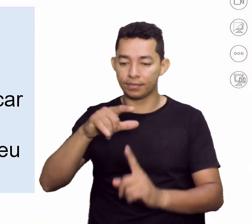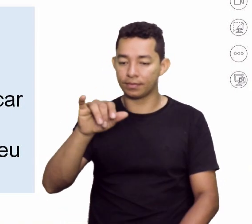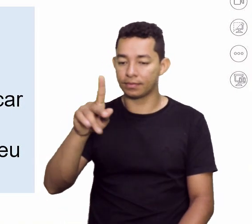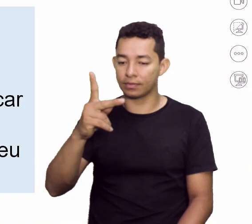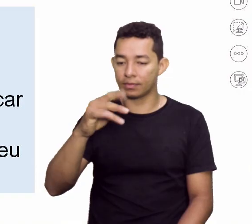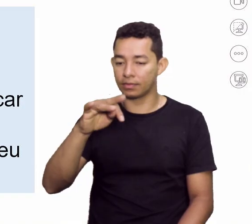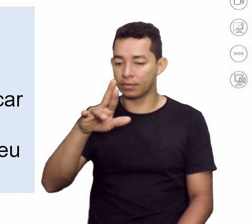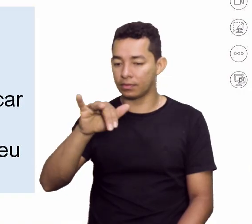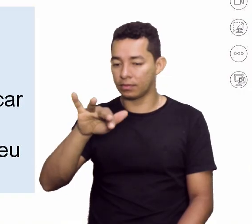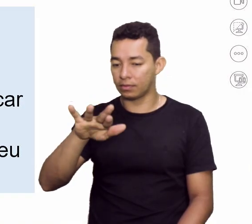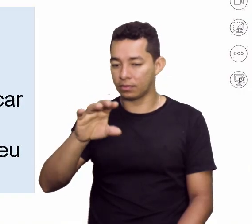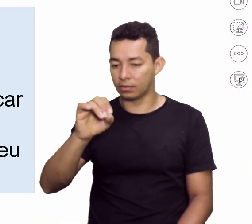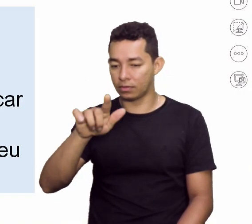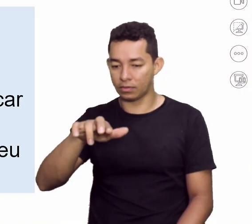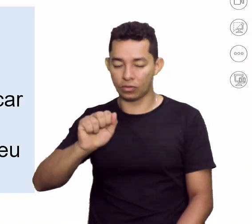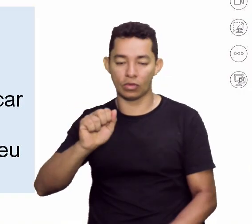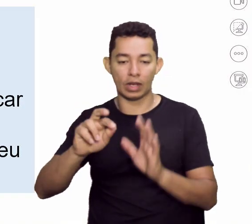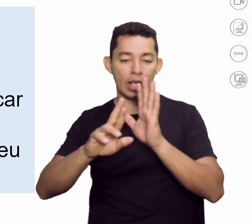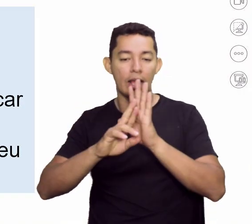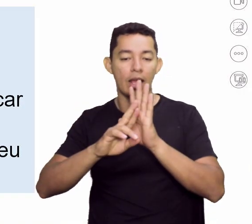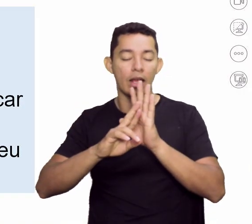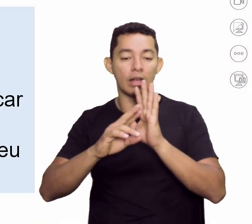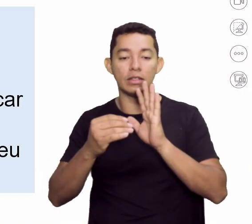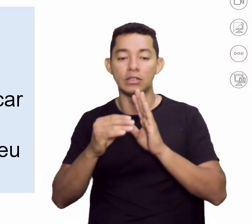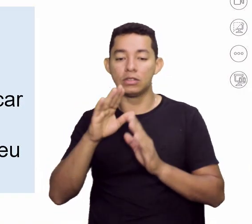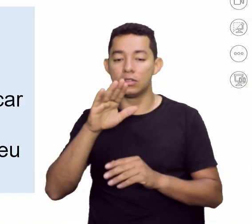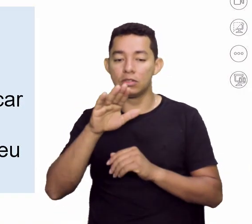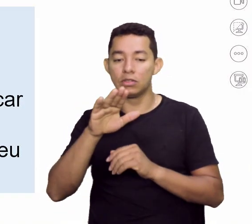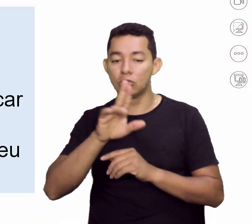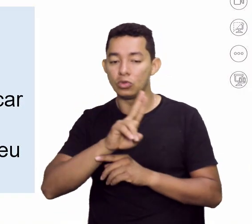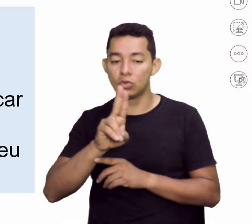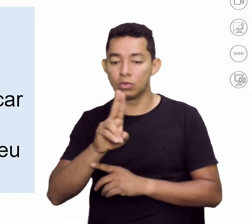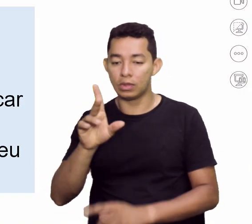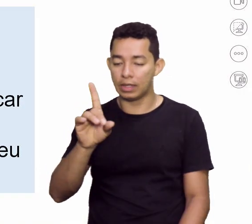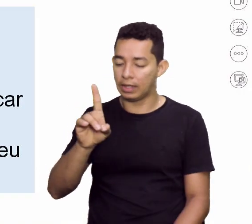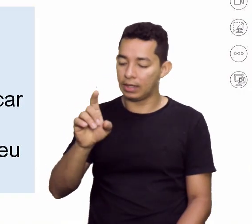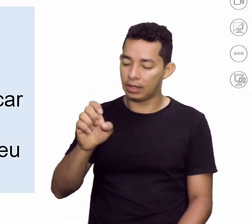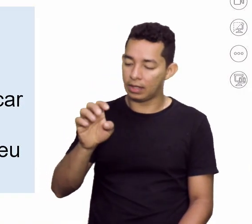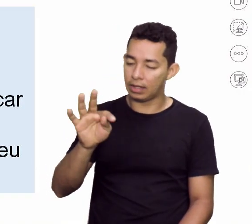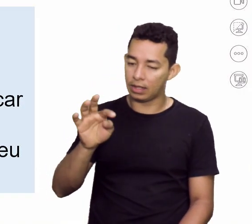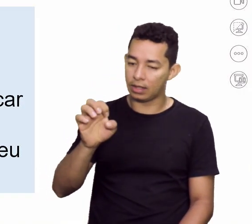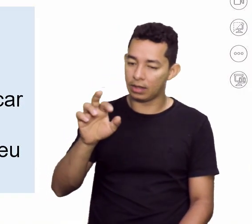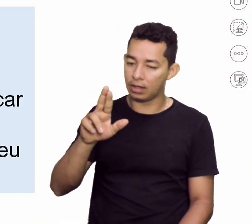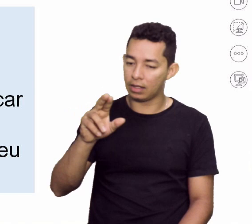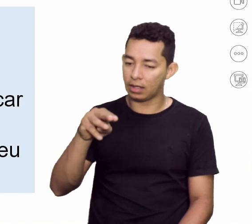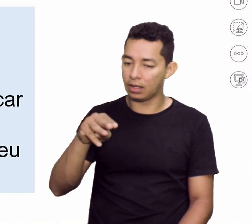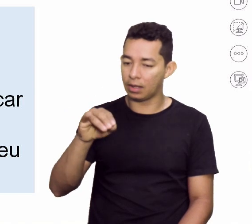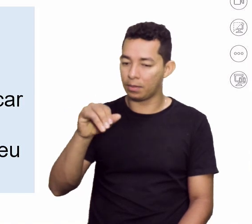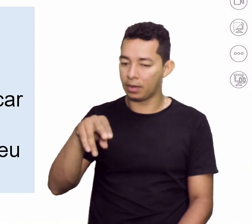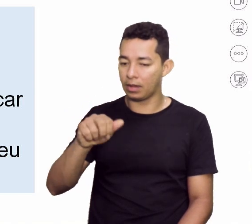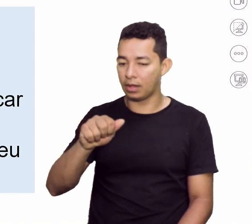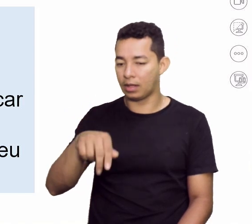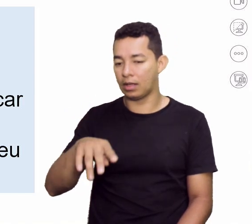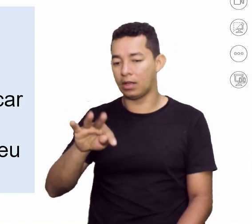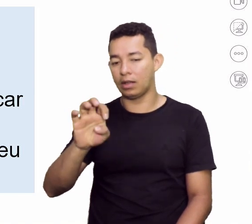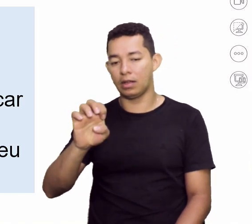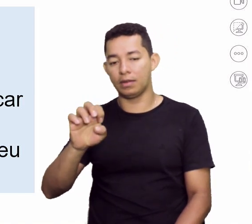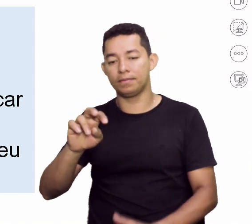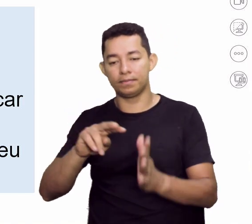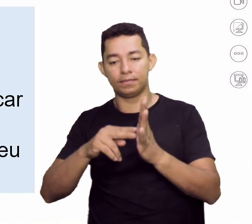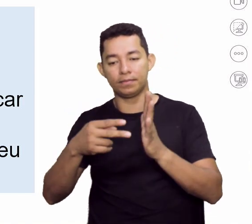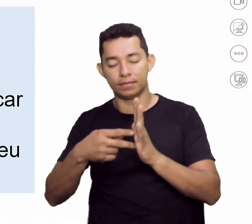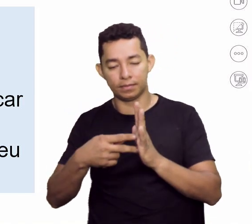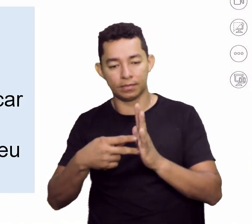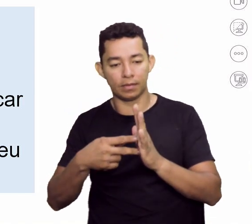utilizados ao lado de outros hieróglifos para indicar qual o seu real significado. Está muito parecido com o que a gente